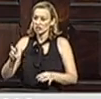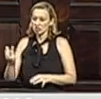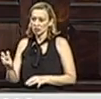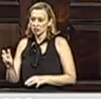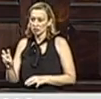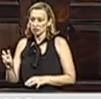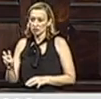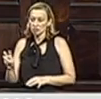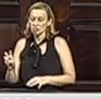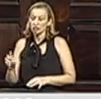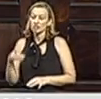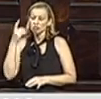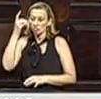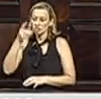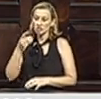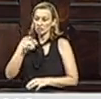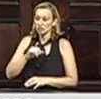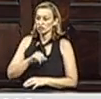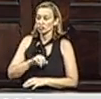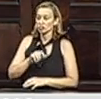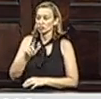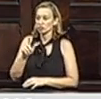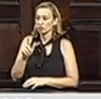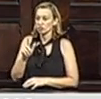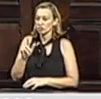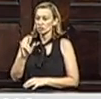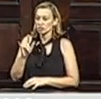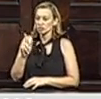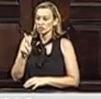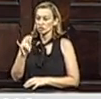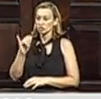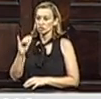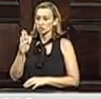Deputado Gilberto Palmares, para discutir, deputada enfermeira Rejane.